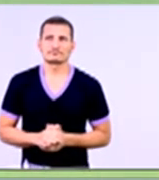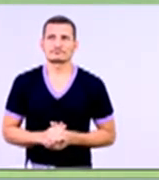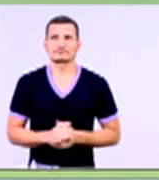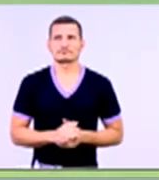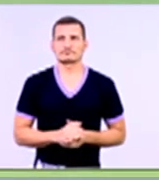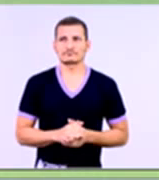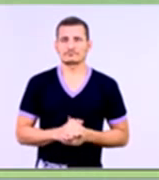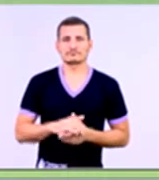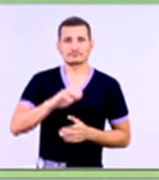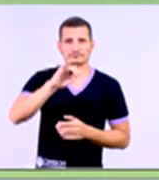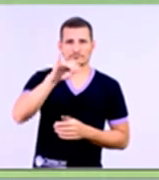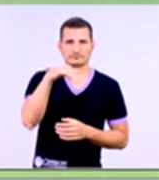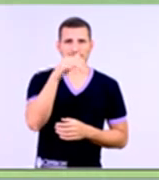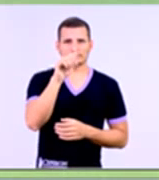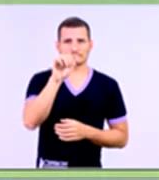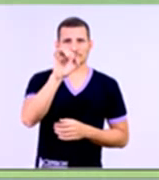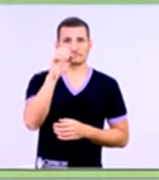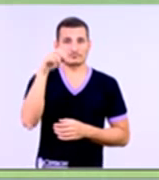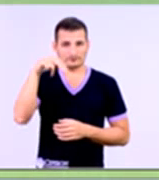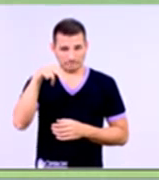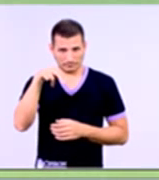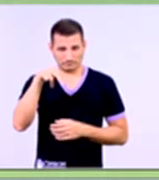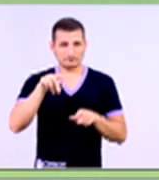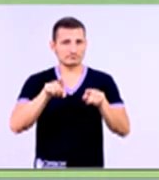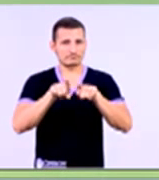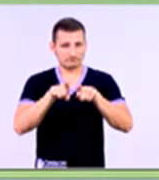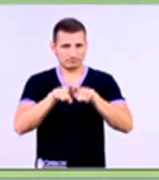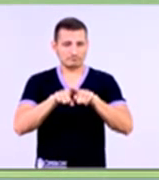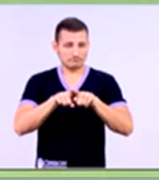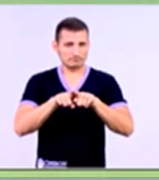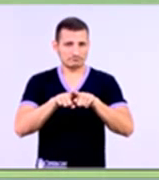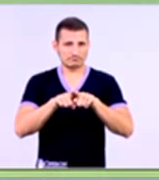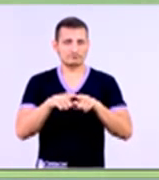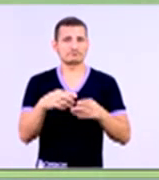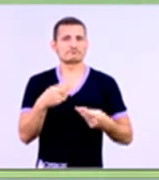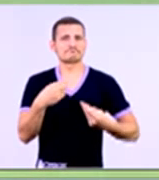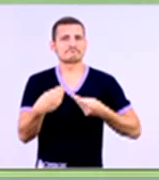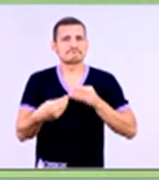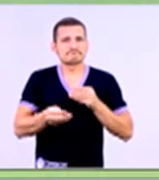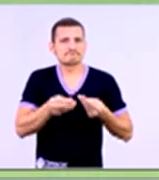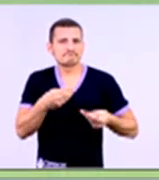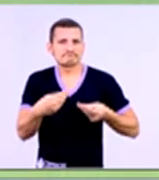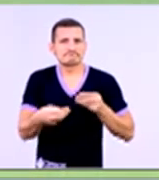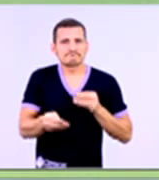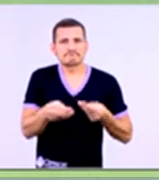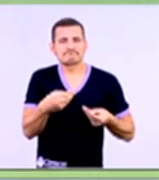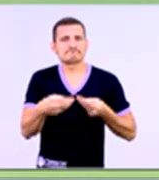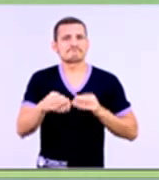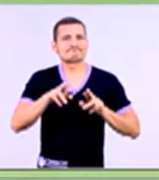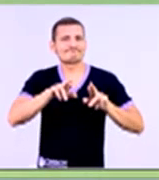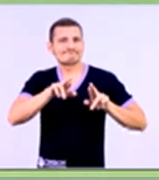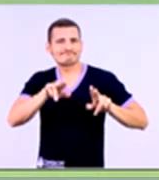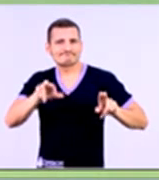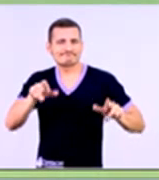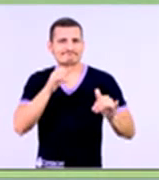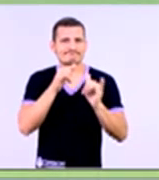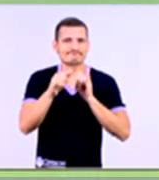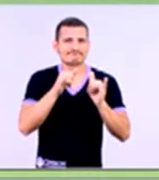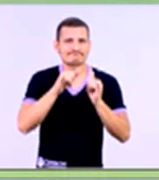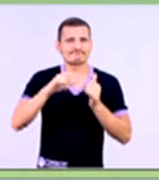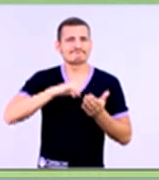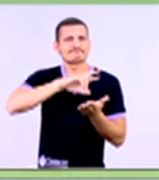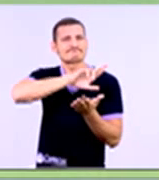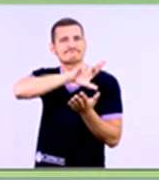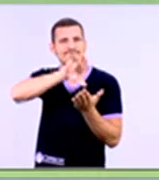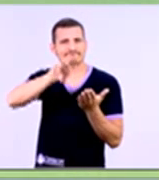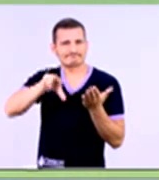Vimos que o JSON, na última aula, pode nos dar uma flexibilidade infinita de informações, uma cadeia de